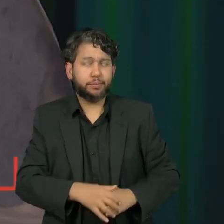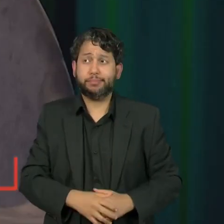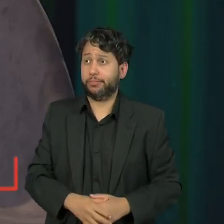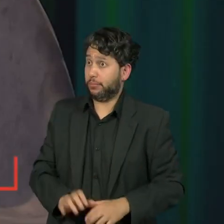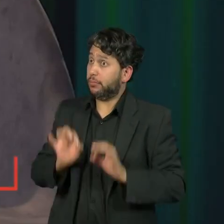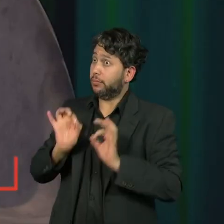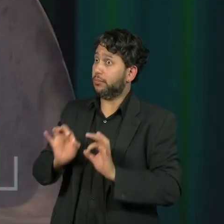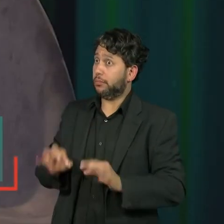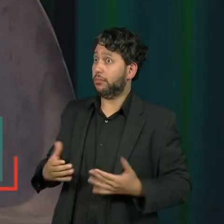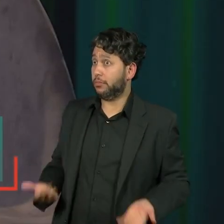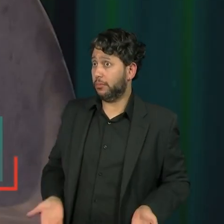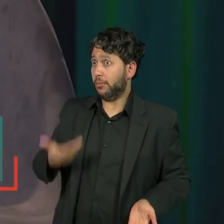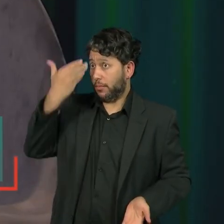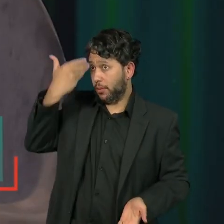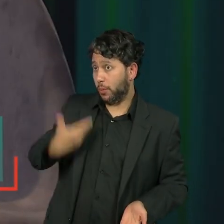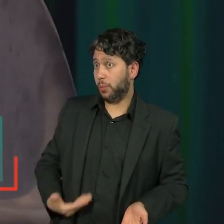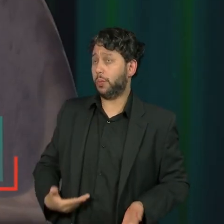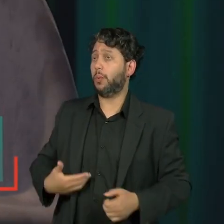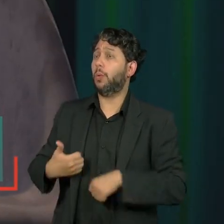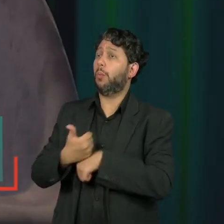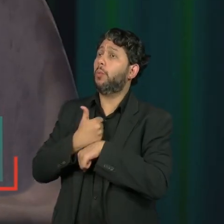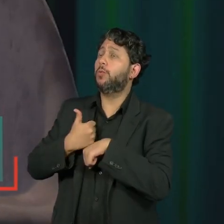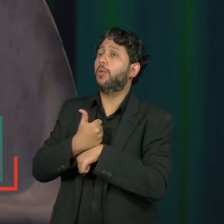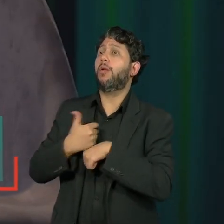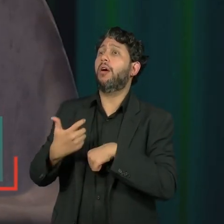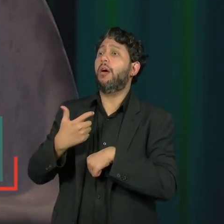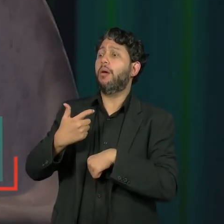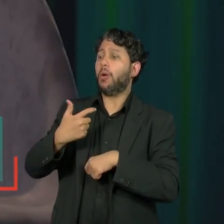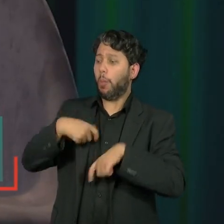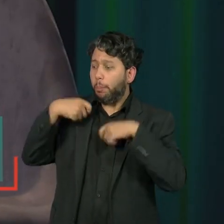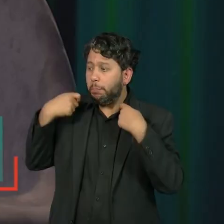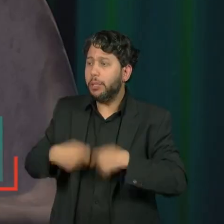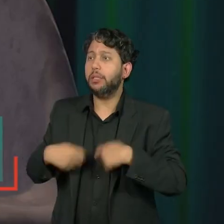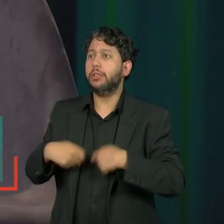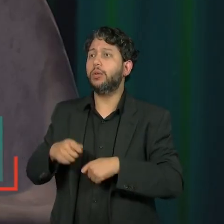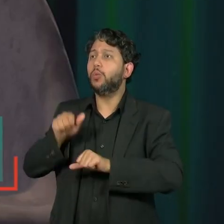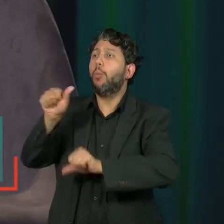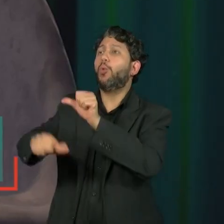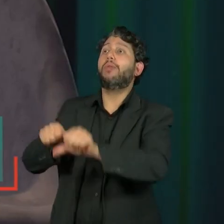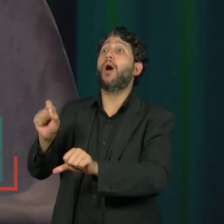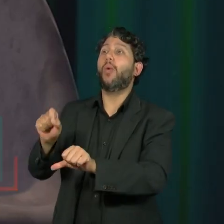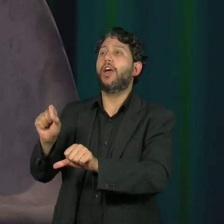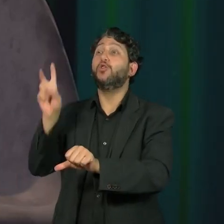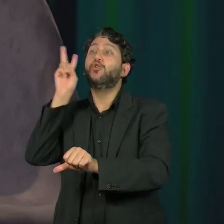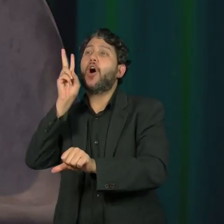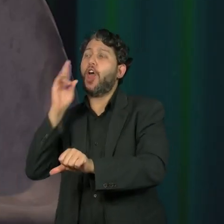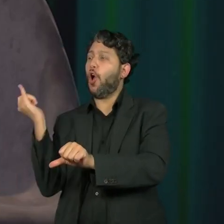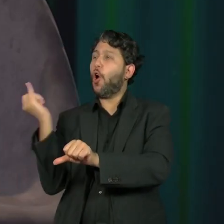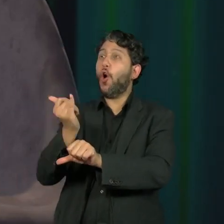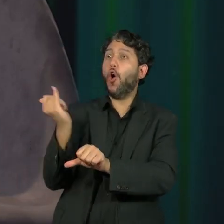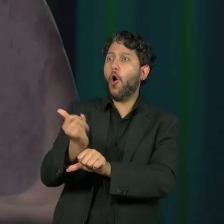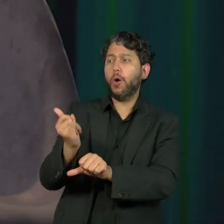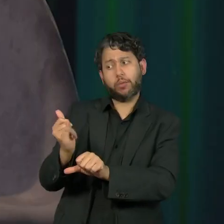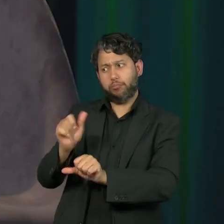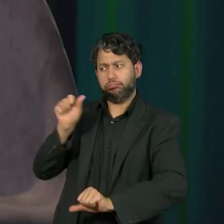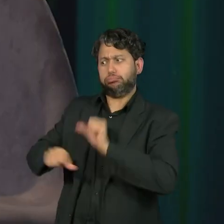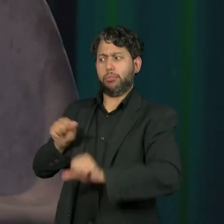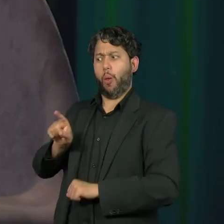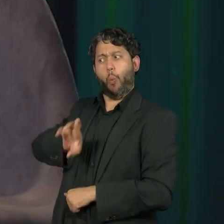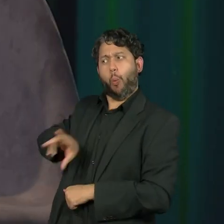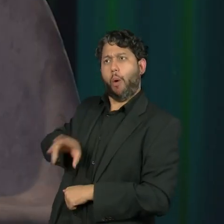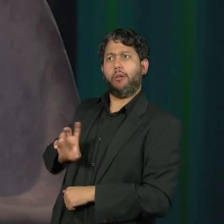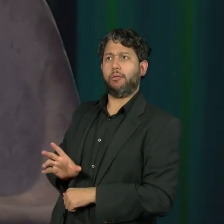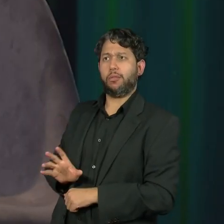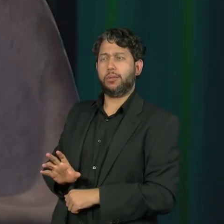como uma profissional hoje que precisa mudar narrativas, né? E durante muito tempo a gente